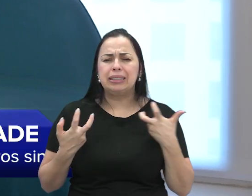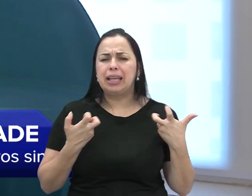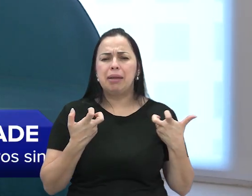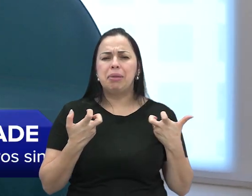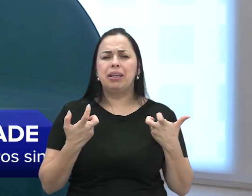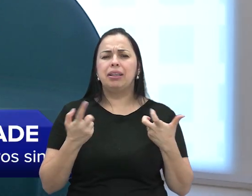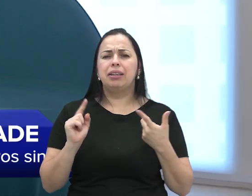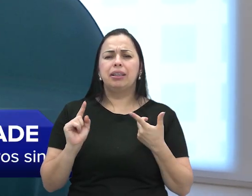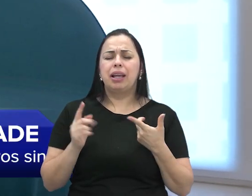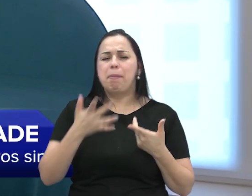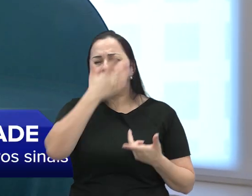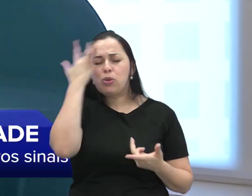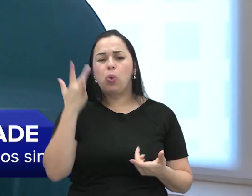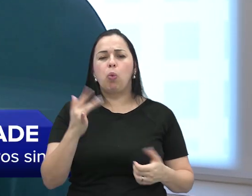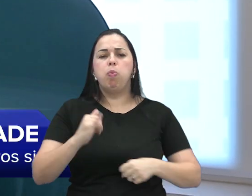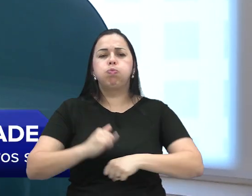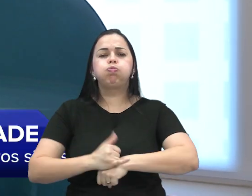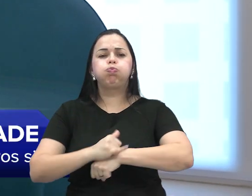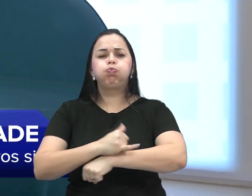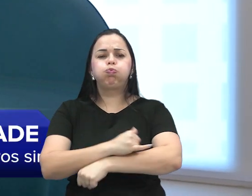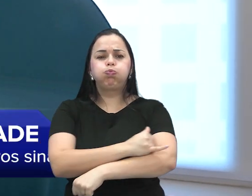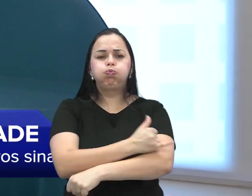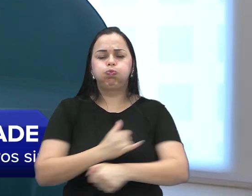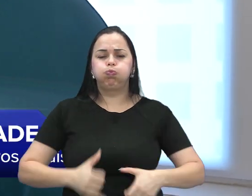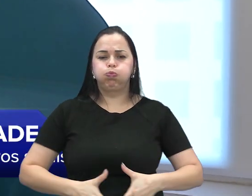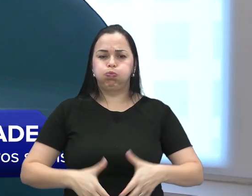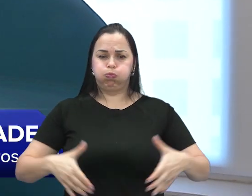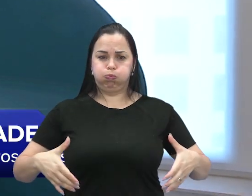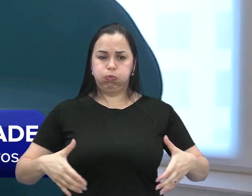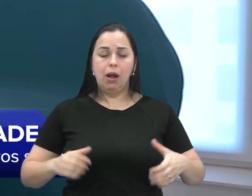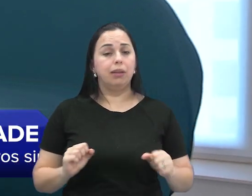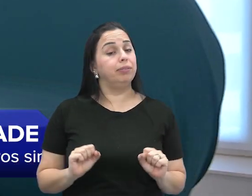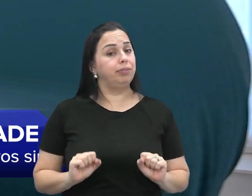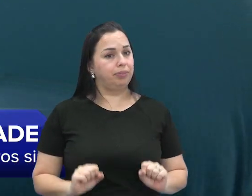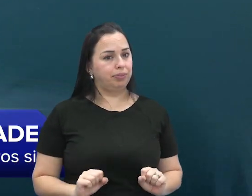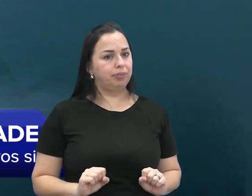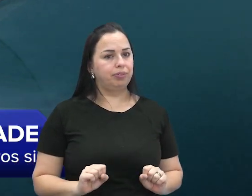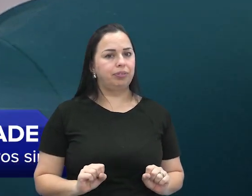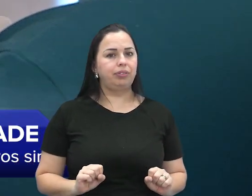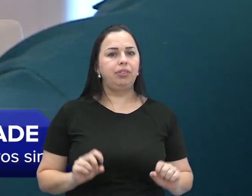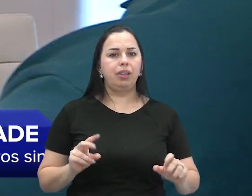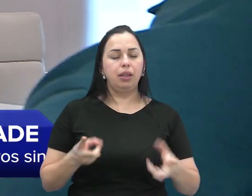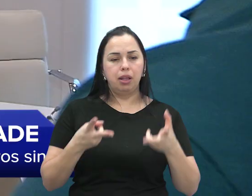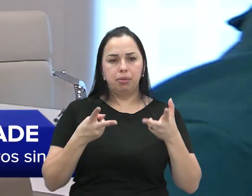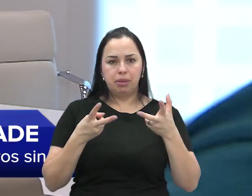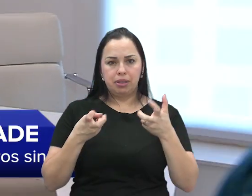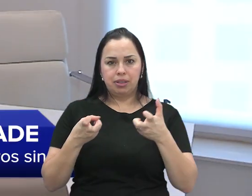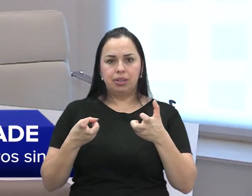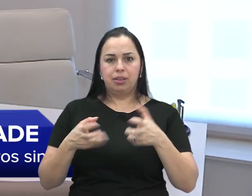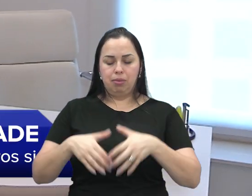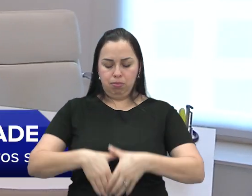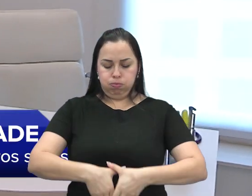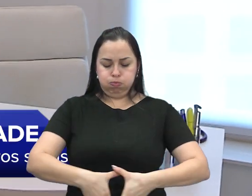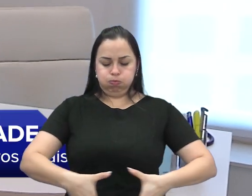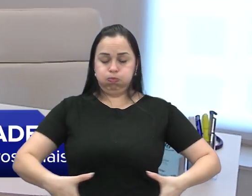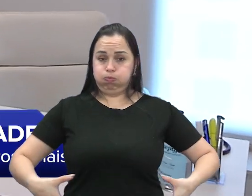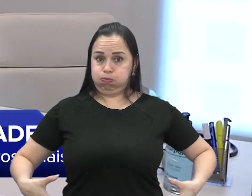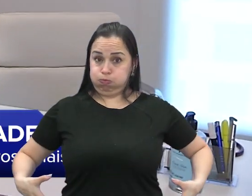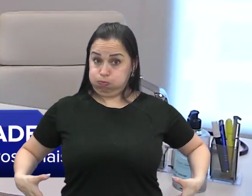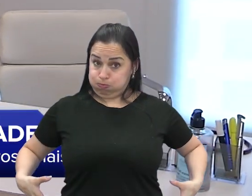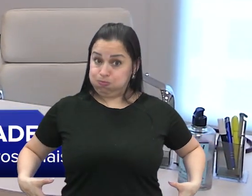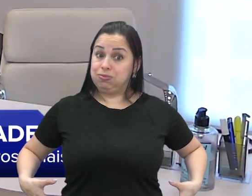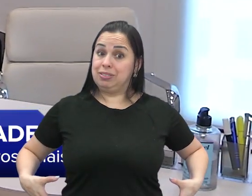gente citou de obesidade em um paciente? A gente pode perceber realmente o aumento das circunferências,